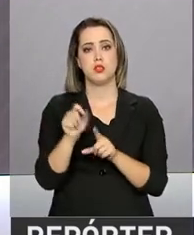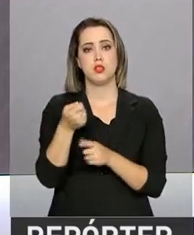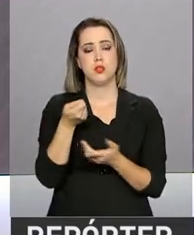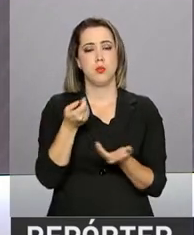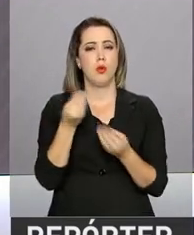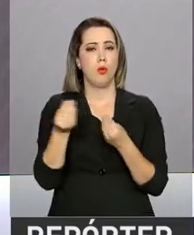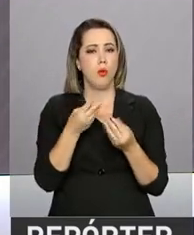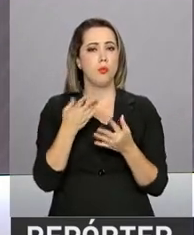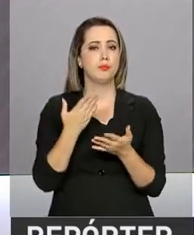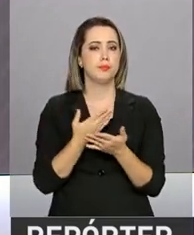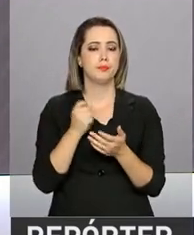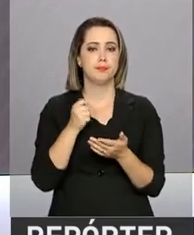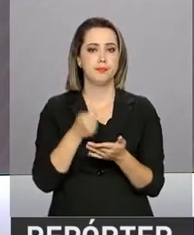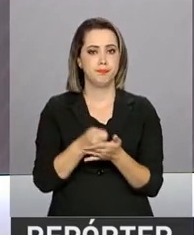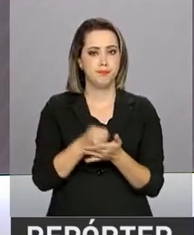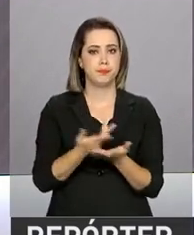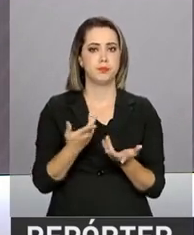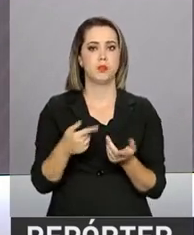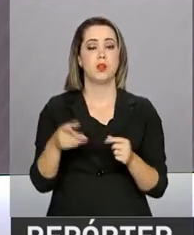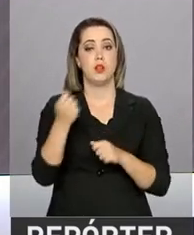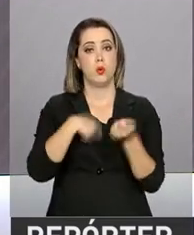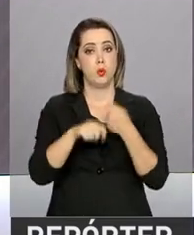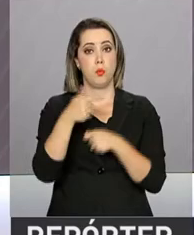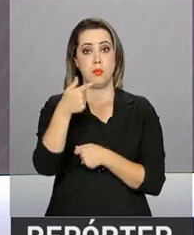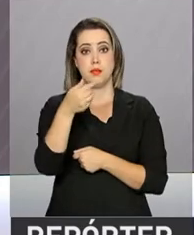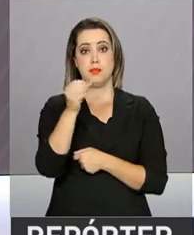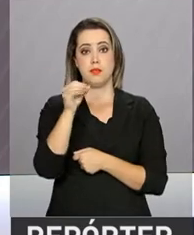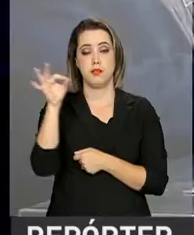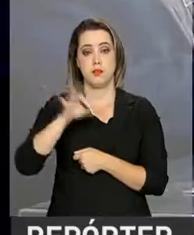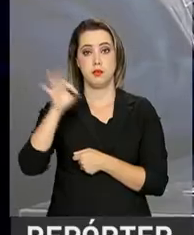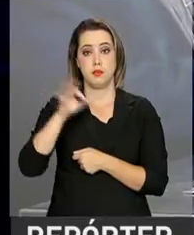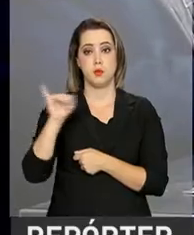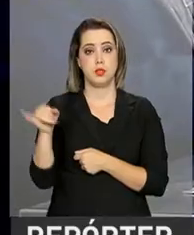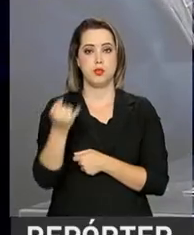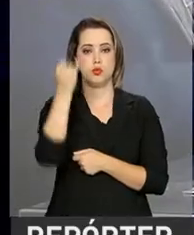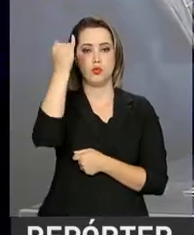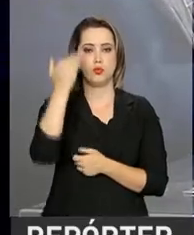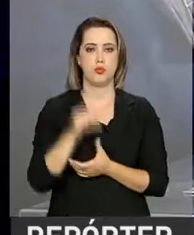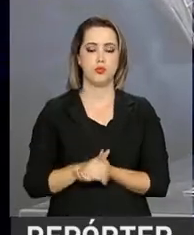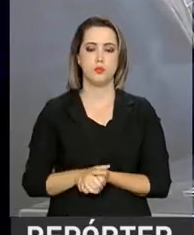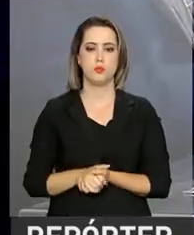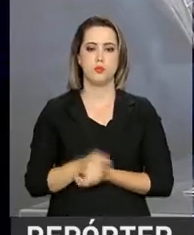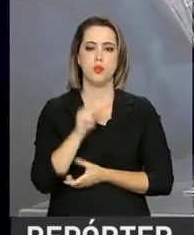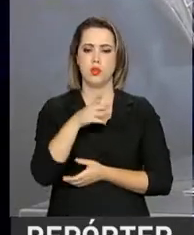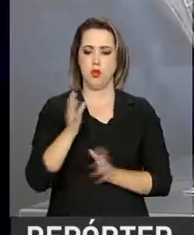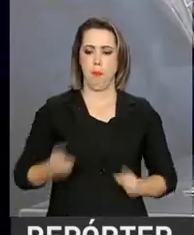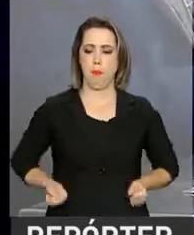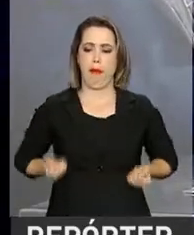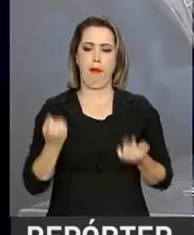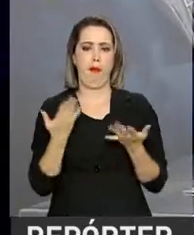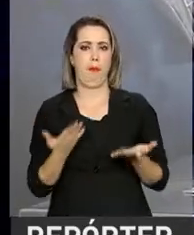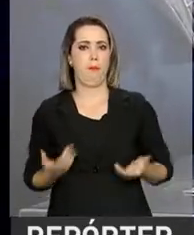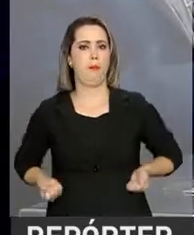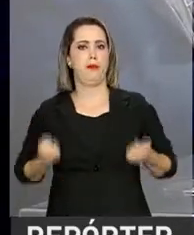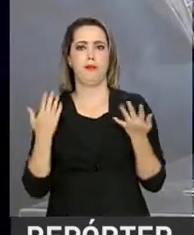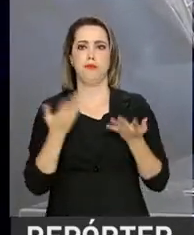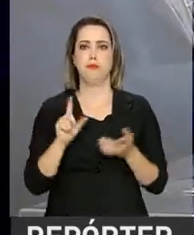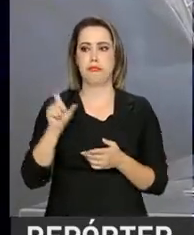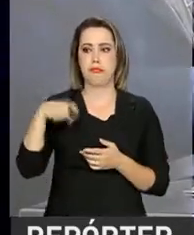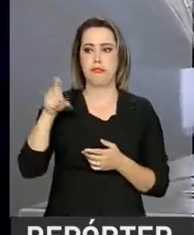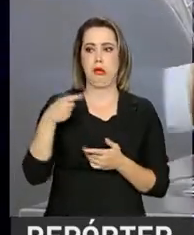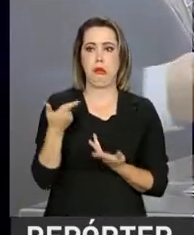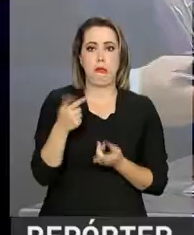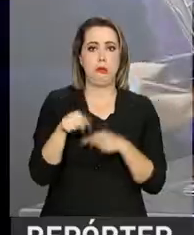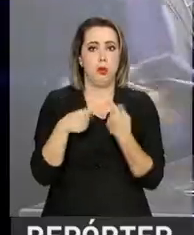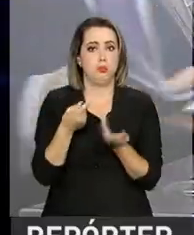economizar até 70% no pagamento de juros você já gastou demais no cartão de crédito e no final do mês